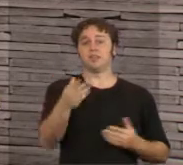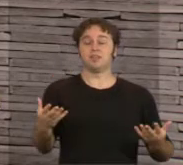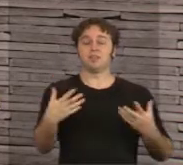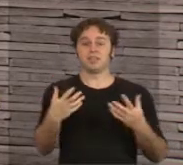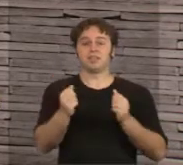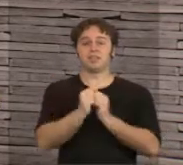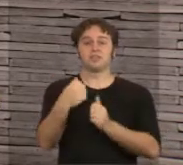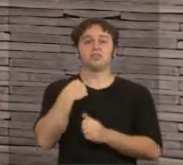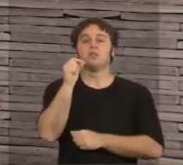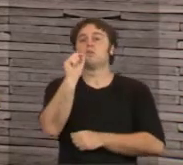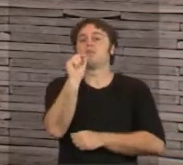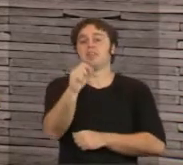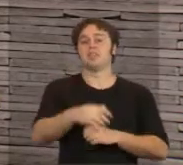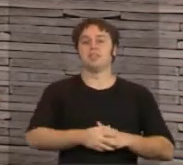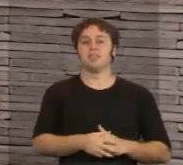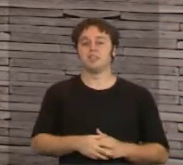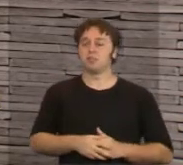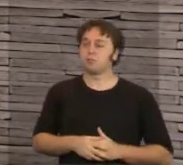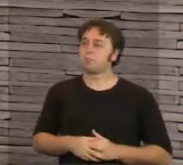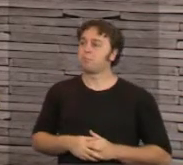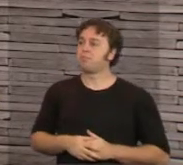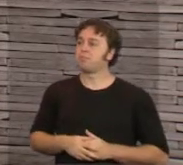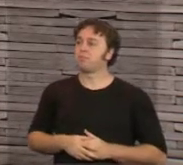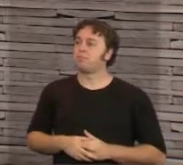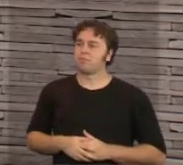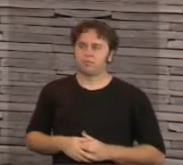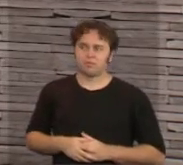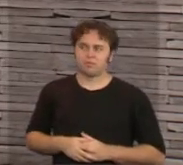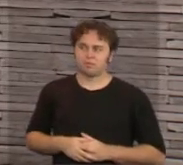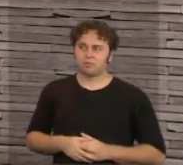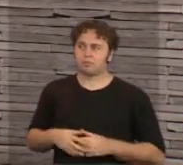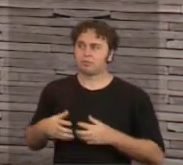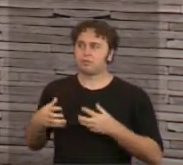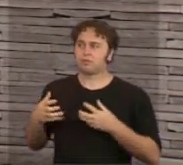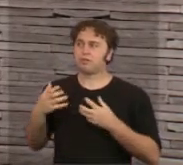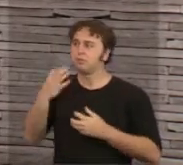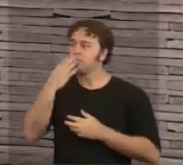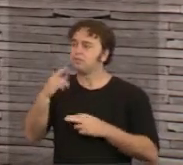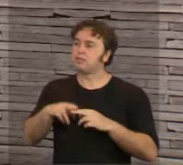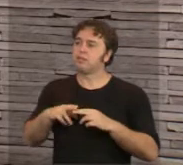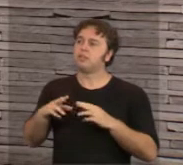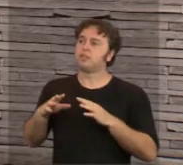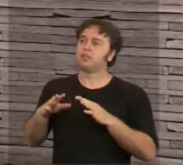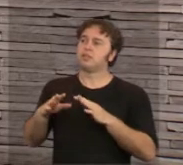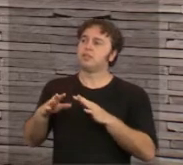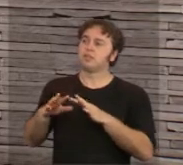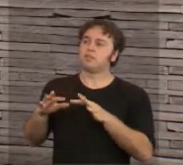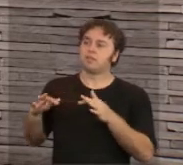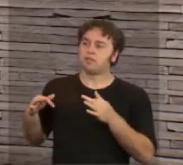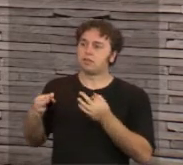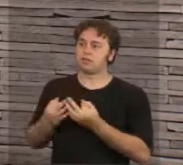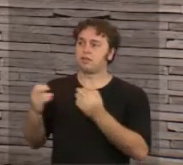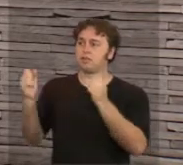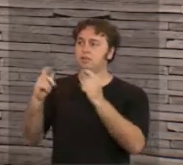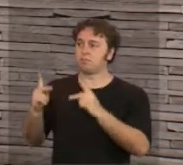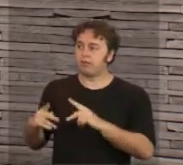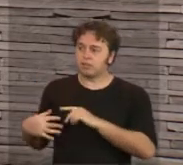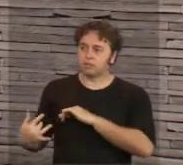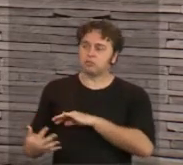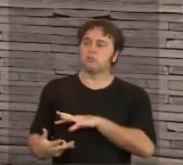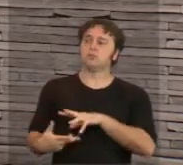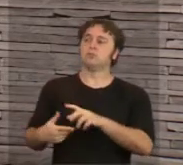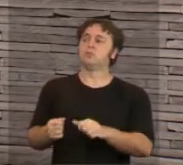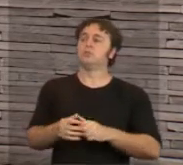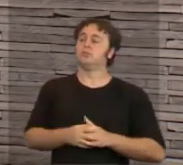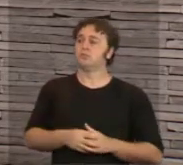partilhar com a gente? Aí eu ofereço para toda a minha família. Certo. Para a paz do mundo inteiro.